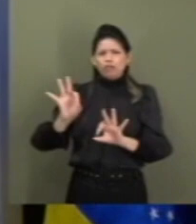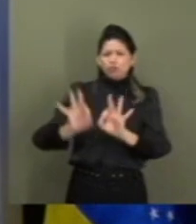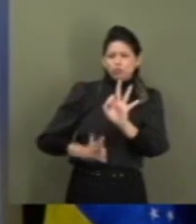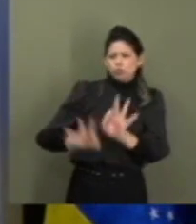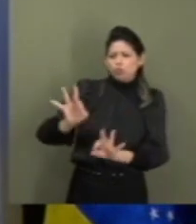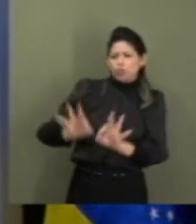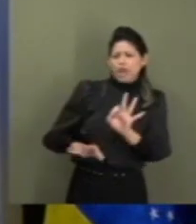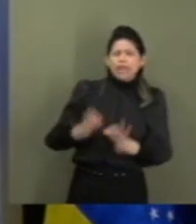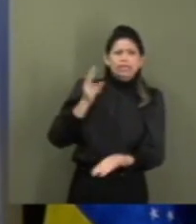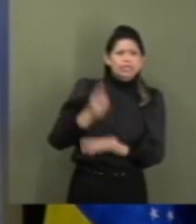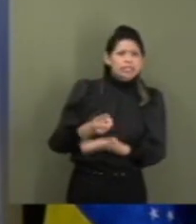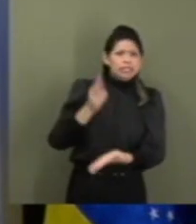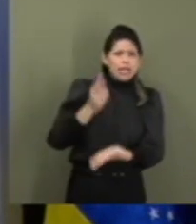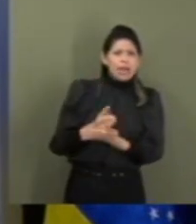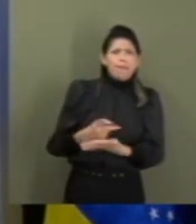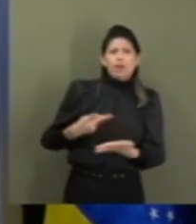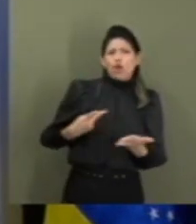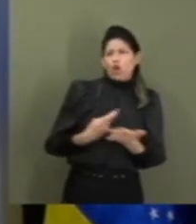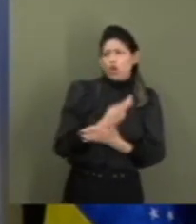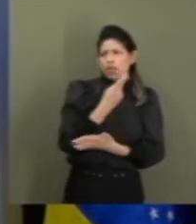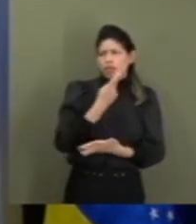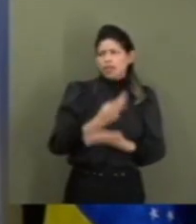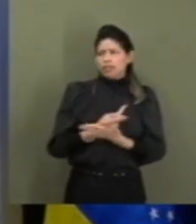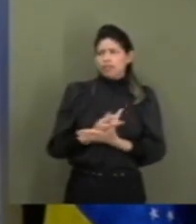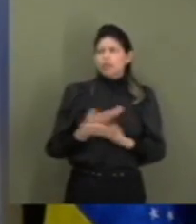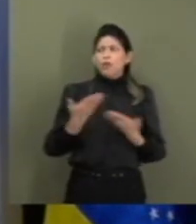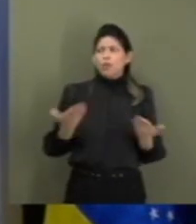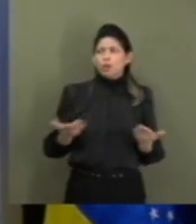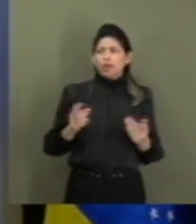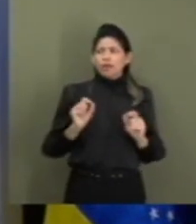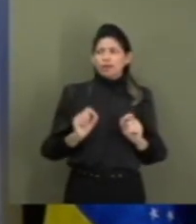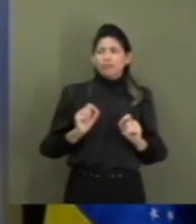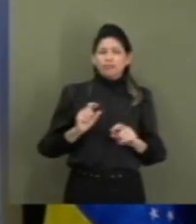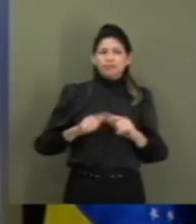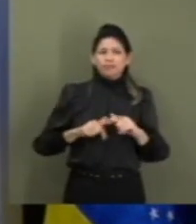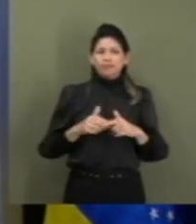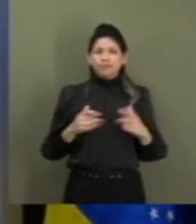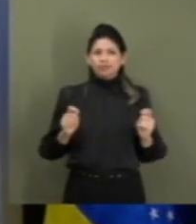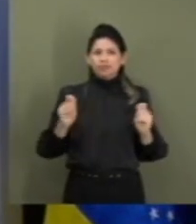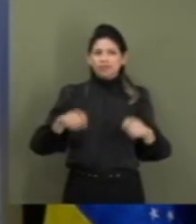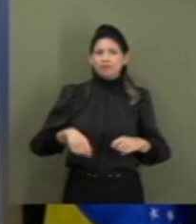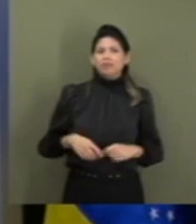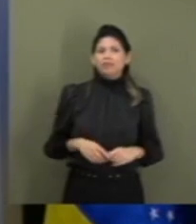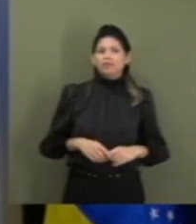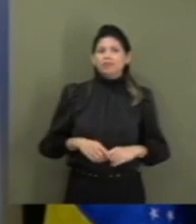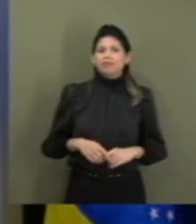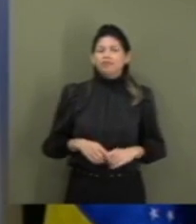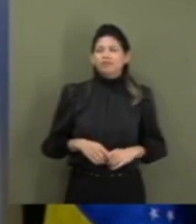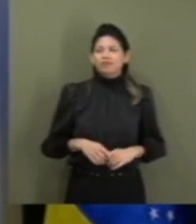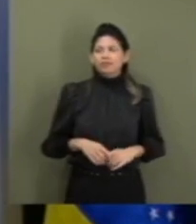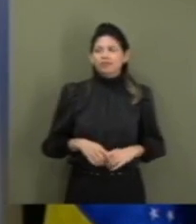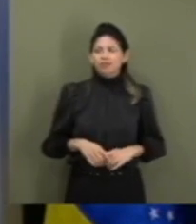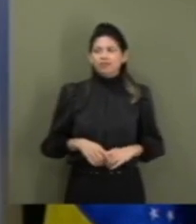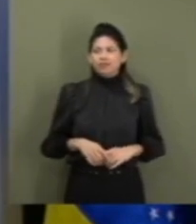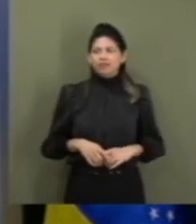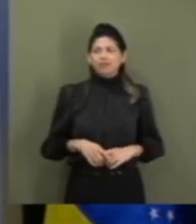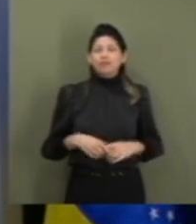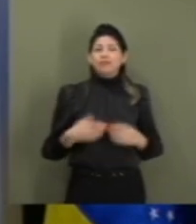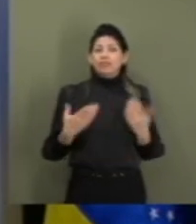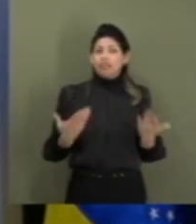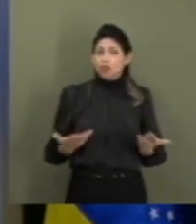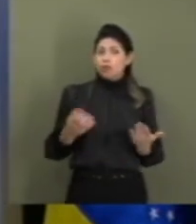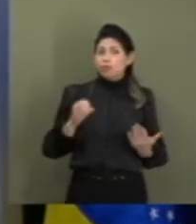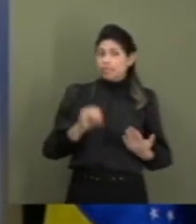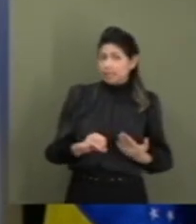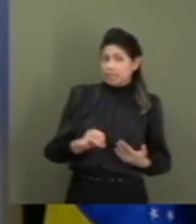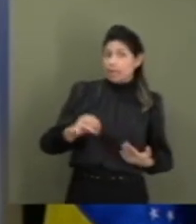ao longo da história, sem jogar papel no chão, sem quebrar nada. Não tem jeito. Se tem uma coisa